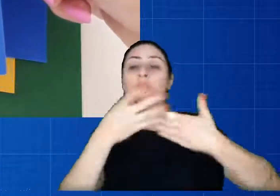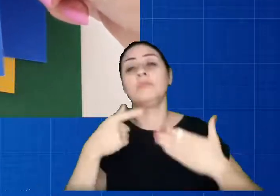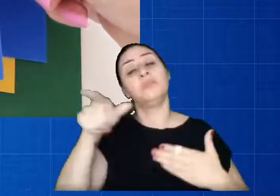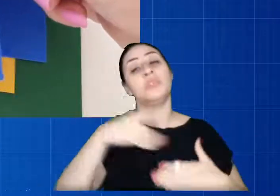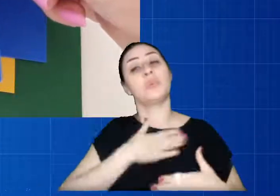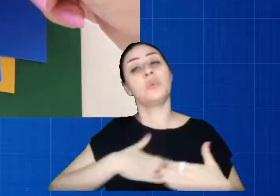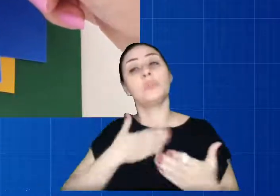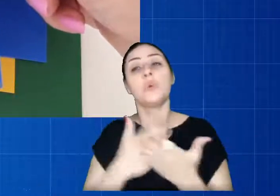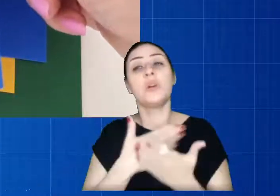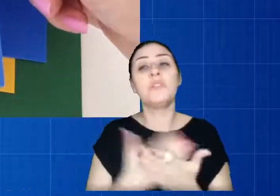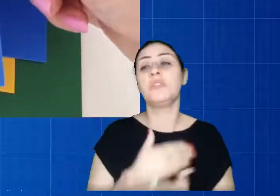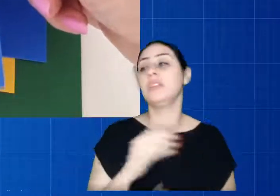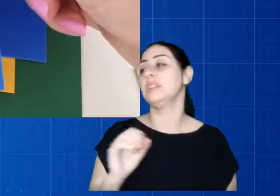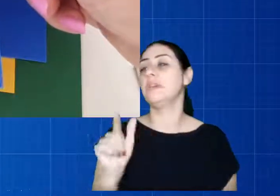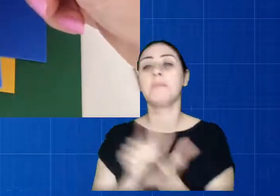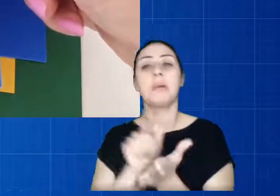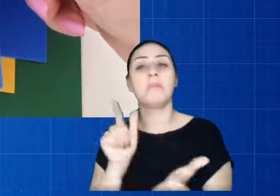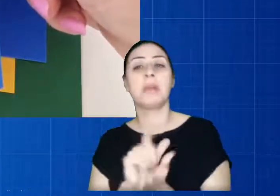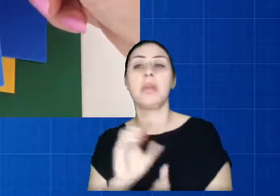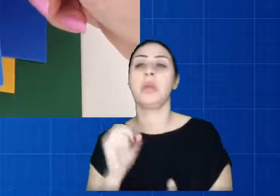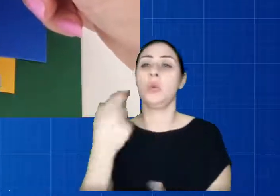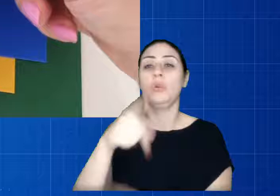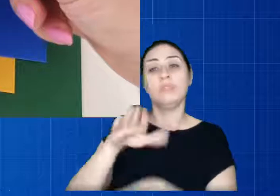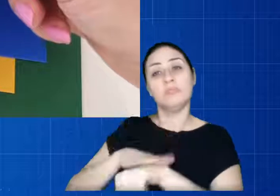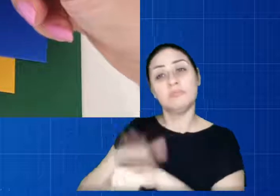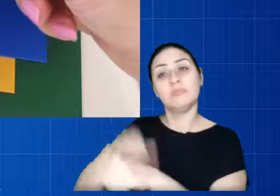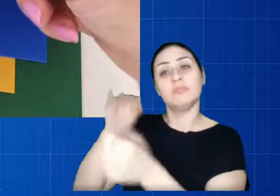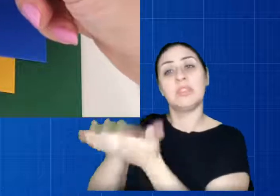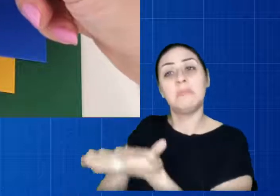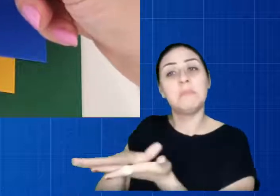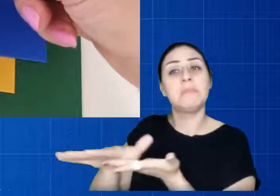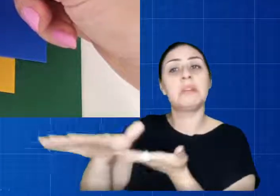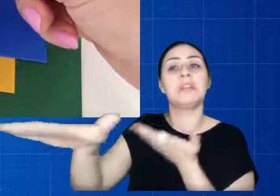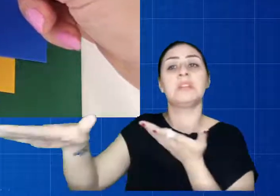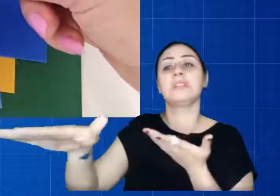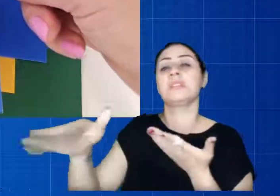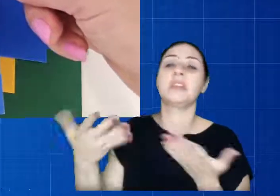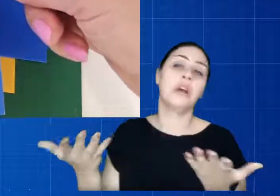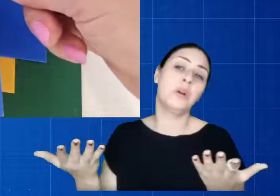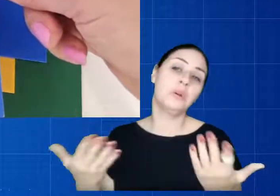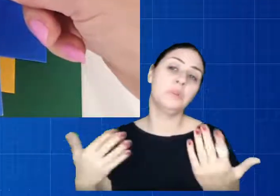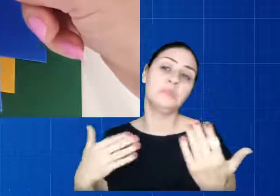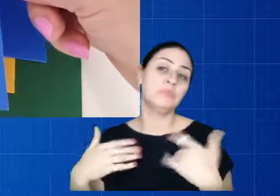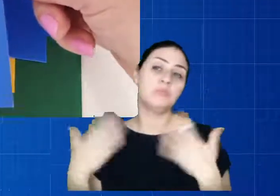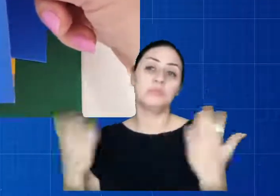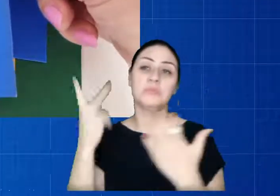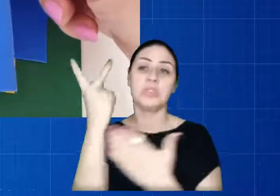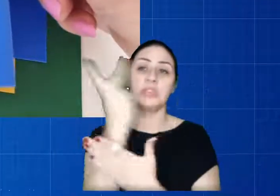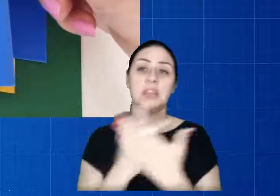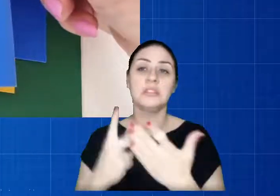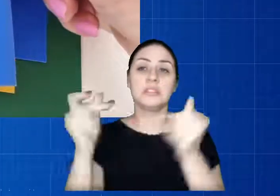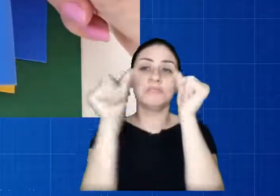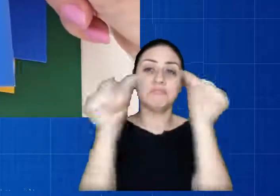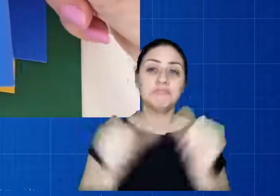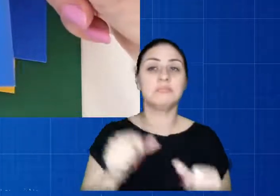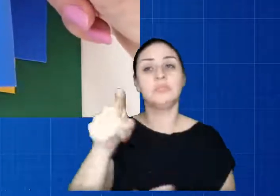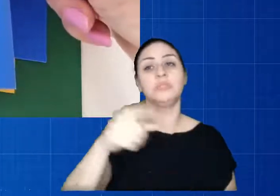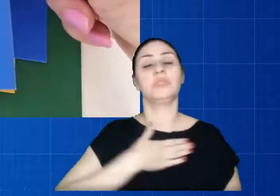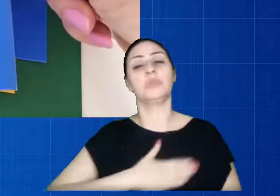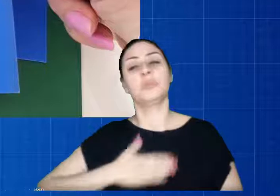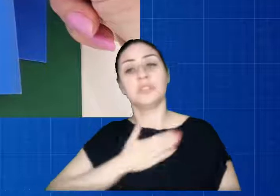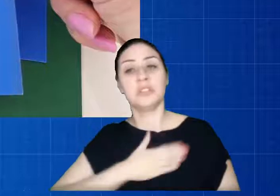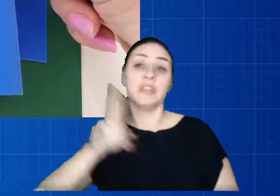revista, naquele papel, ou mesmo naquela impressão que você teve acesso. Um papel impresso com imagens que você gostaria